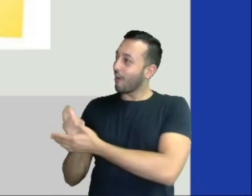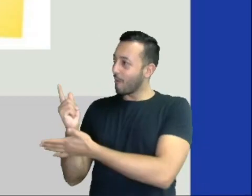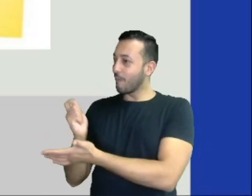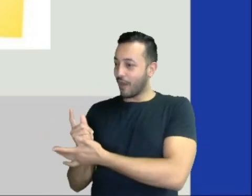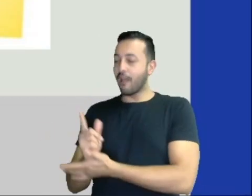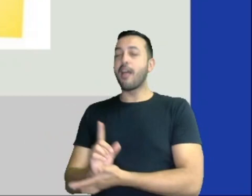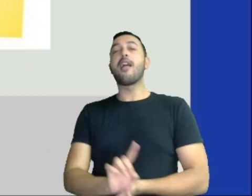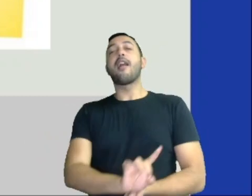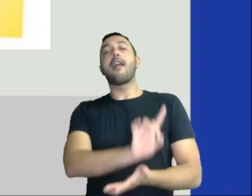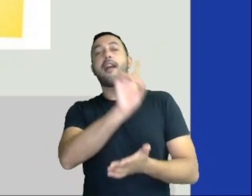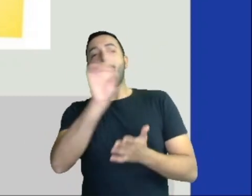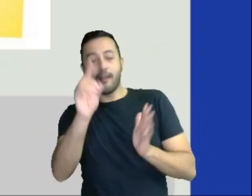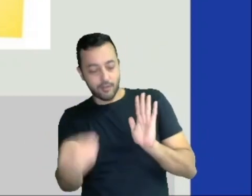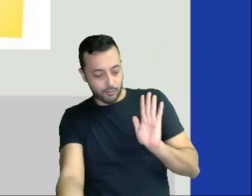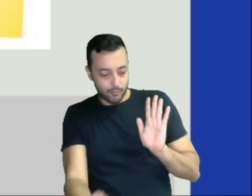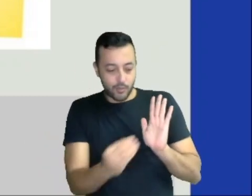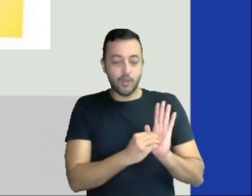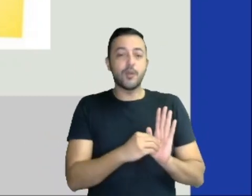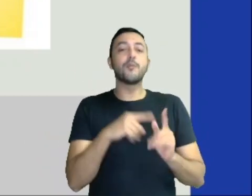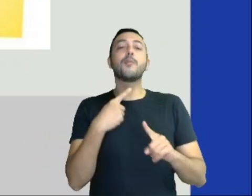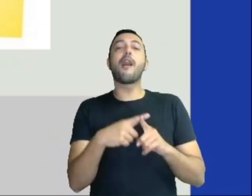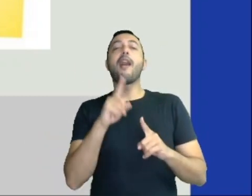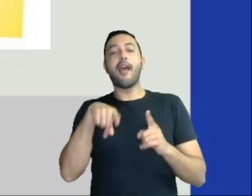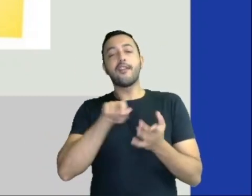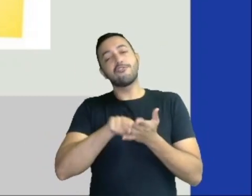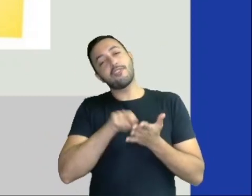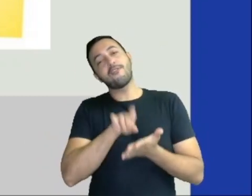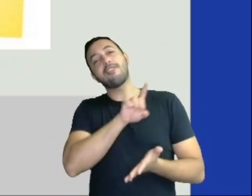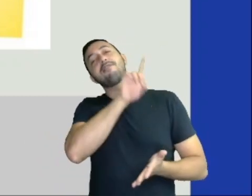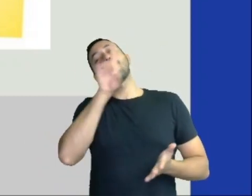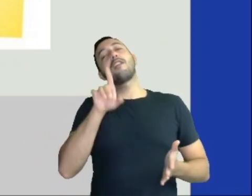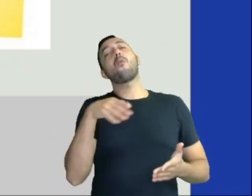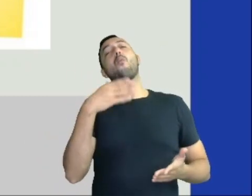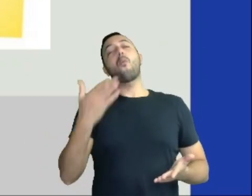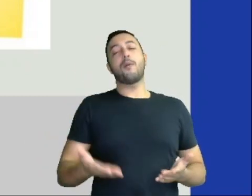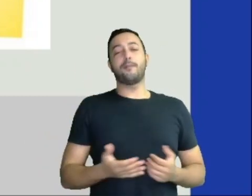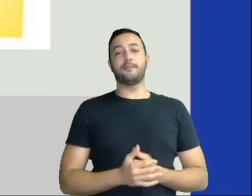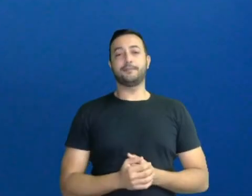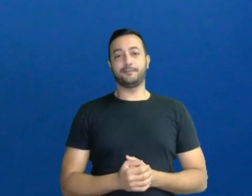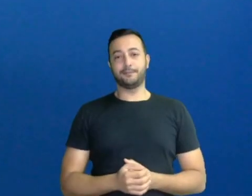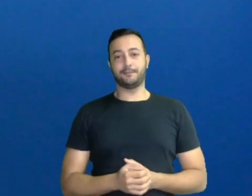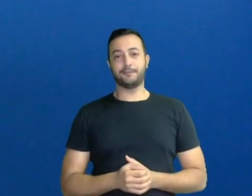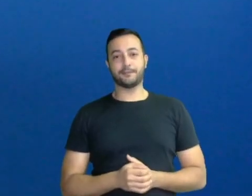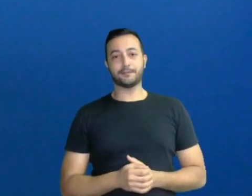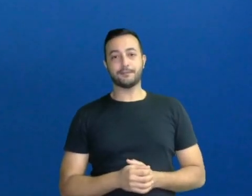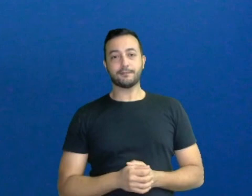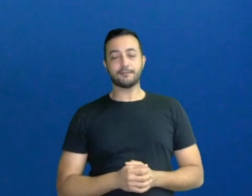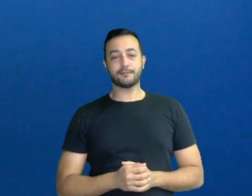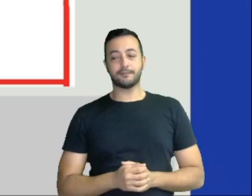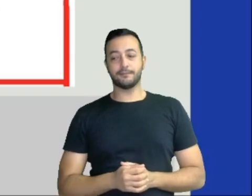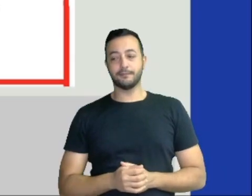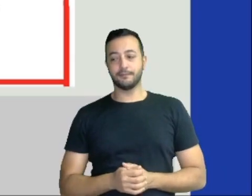datou para a pessoa saber que tinha sido naquele dia que ela deixou um bilhete nós